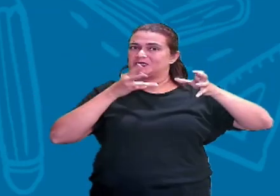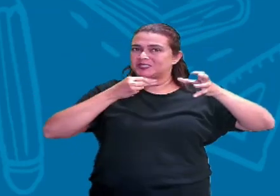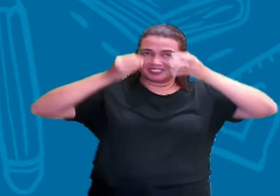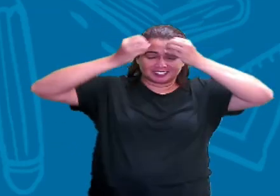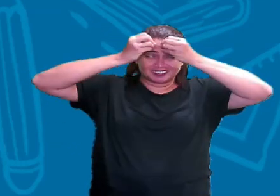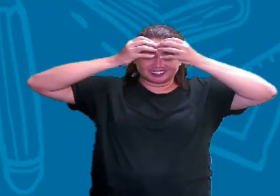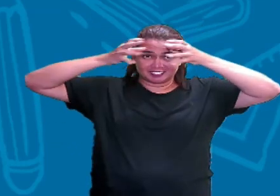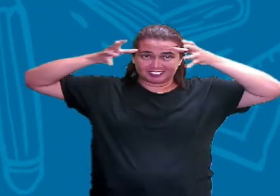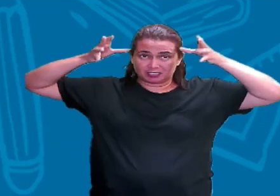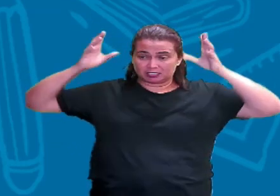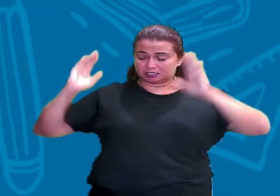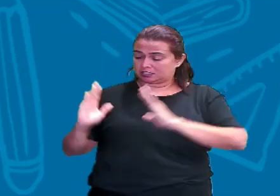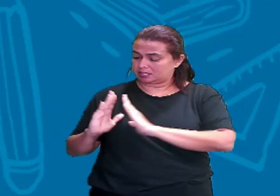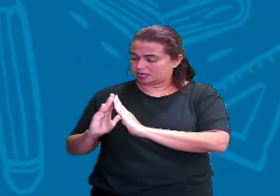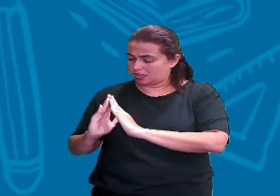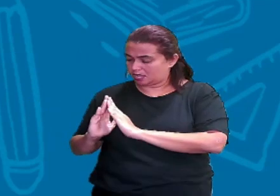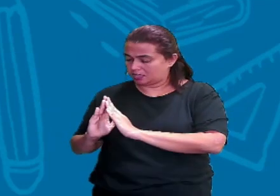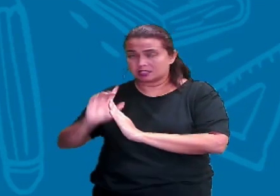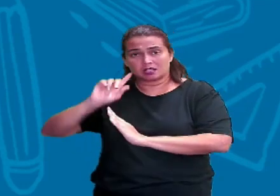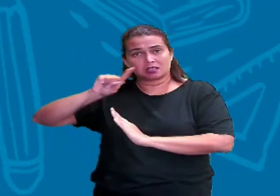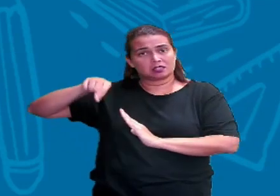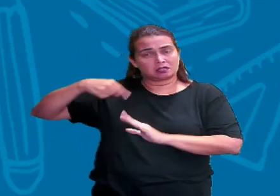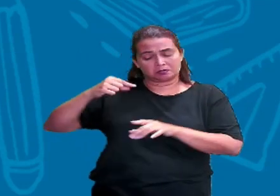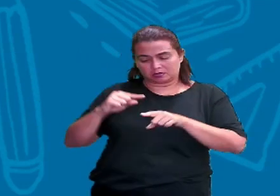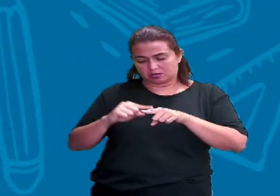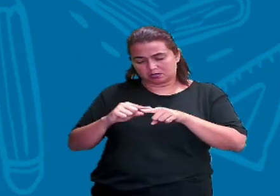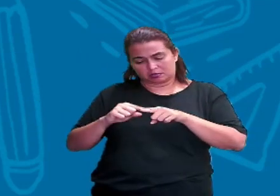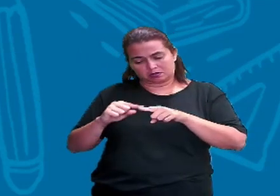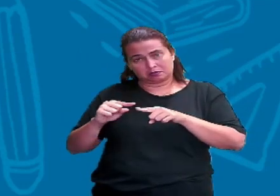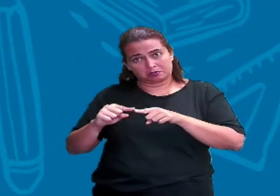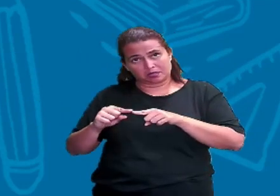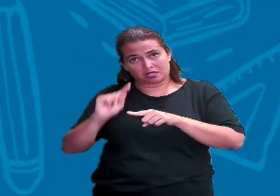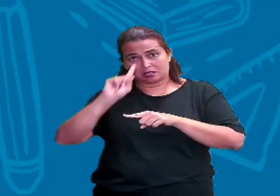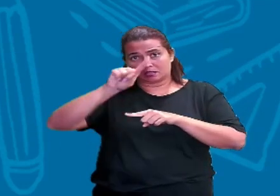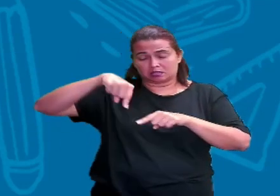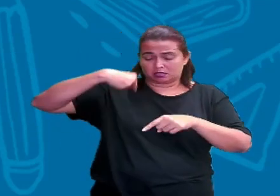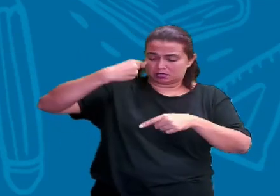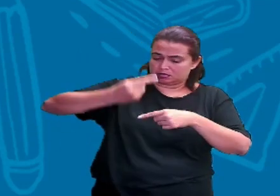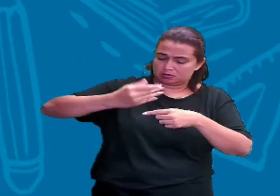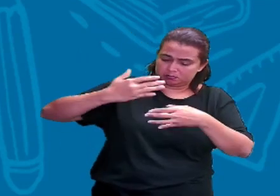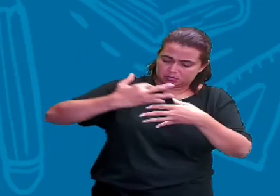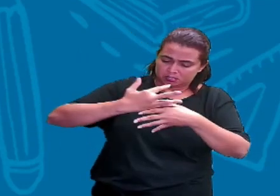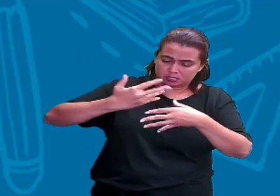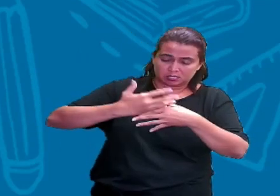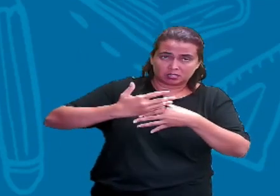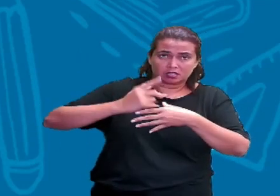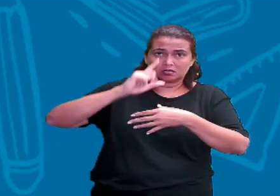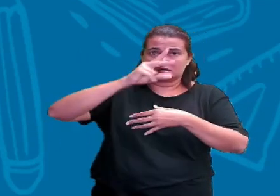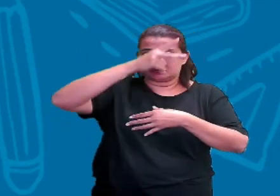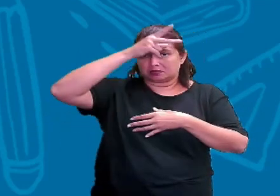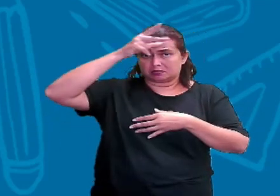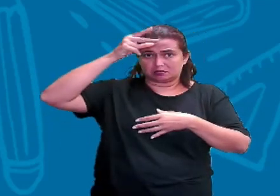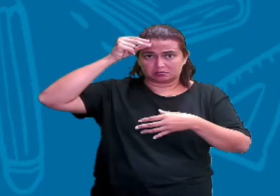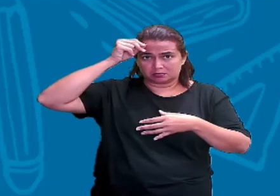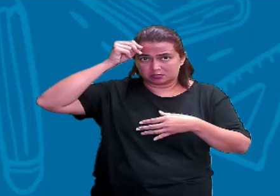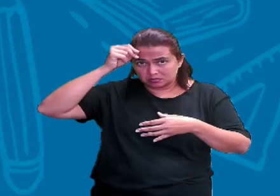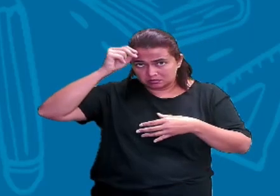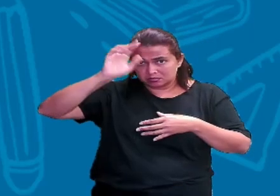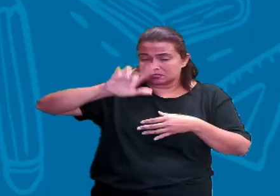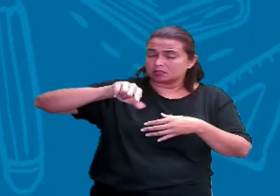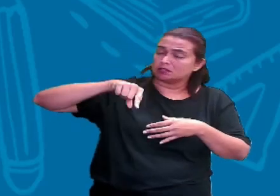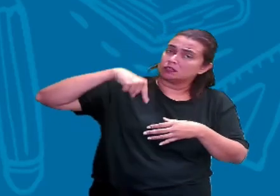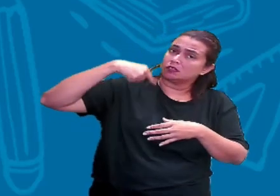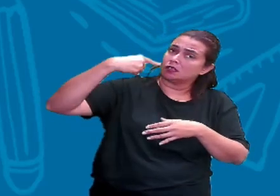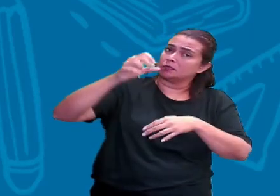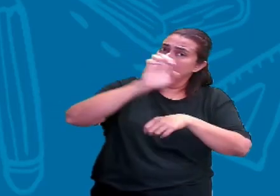Primeiro a casa, o bairro, né, depois a gente estuda a cidade, o município de uma maneira geral, aí